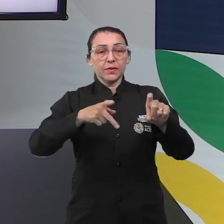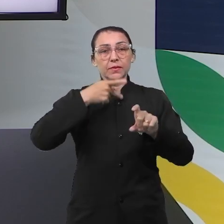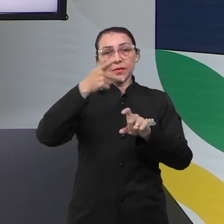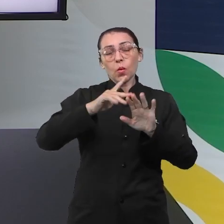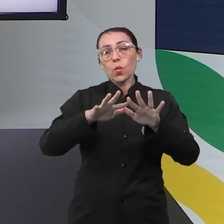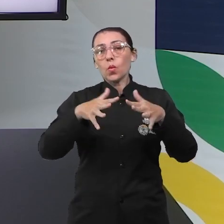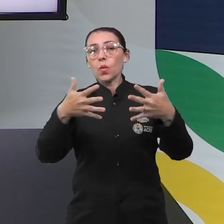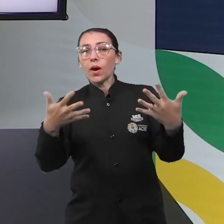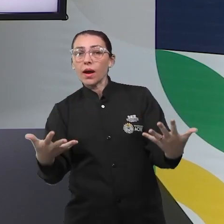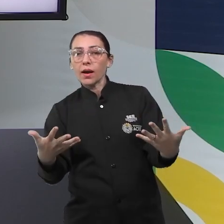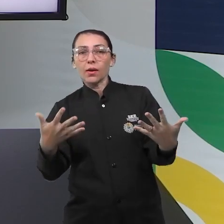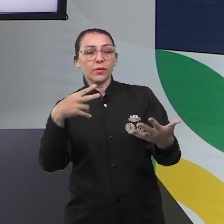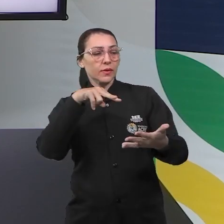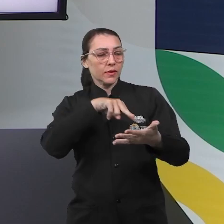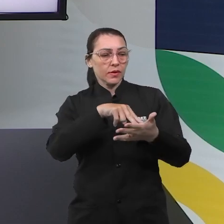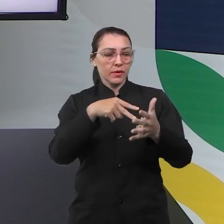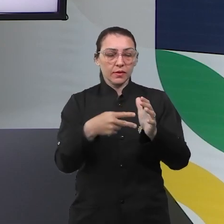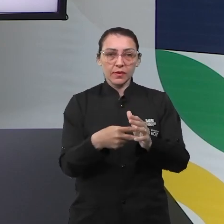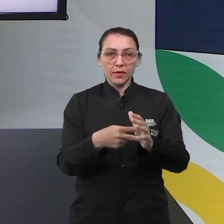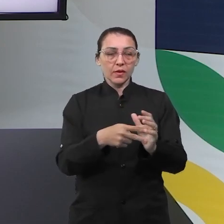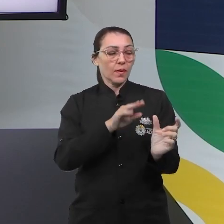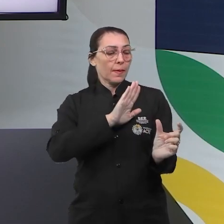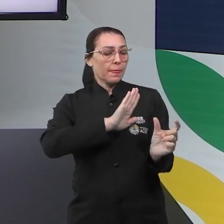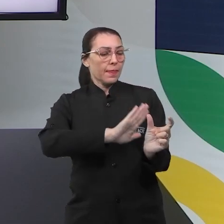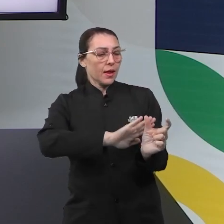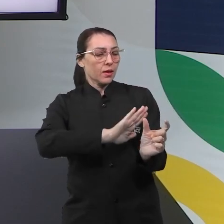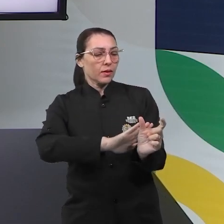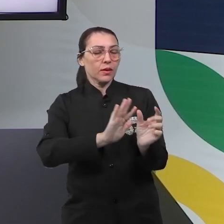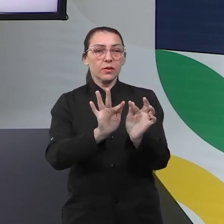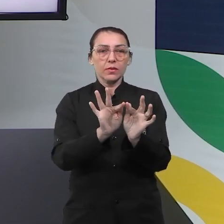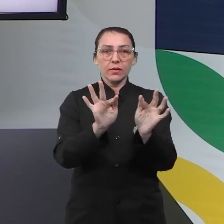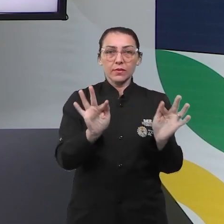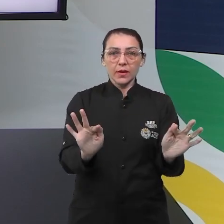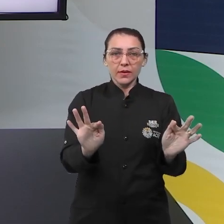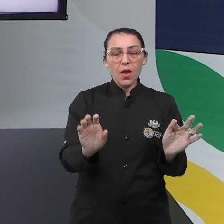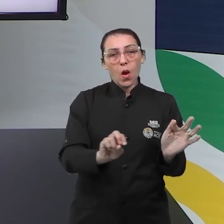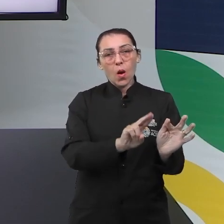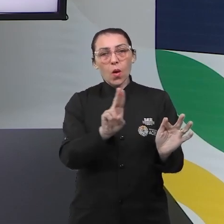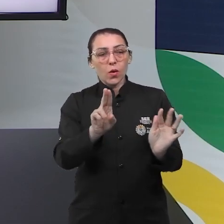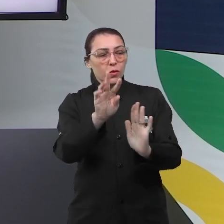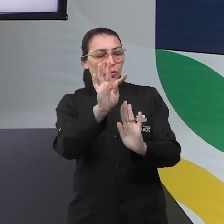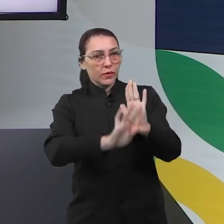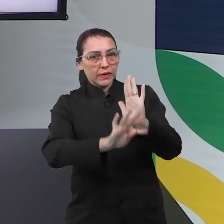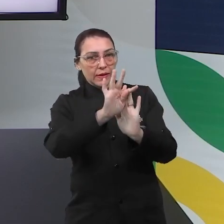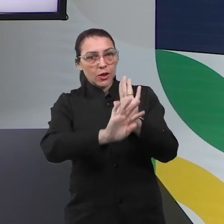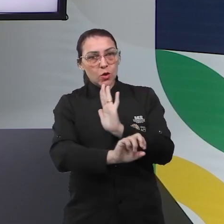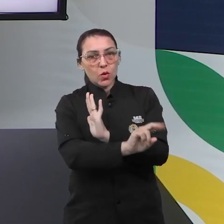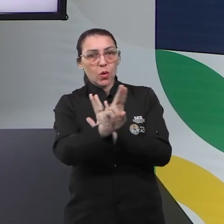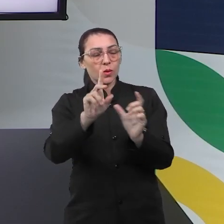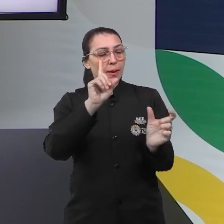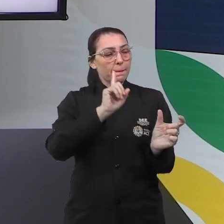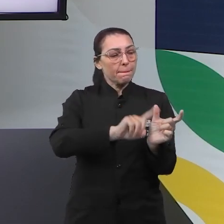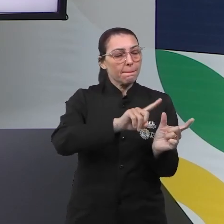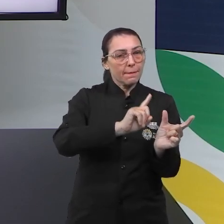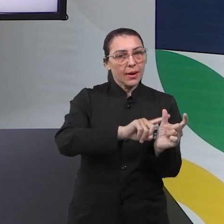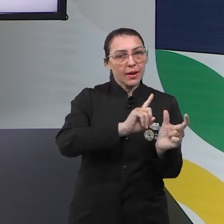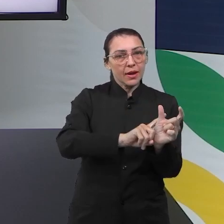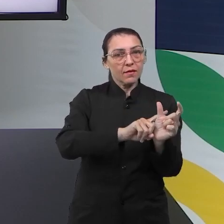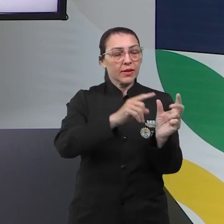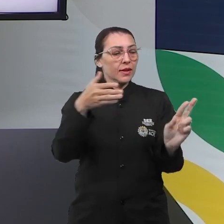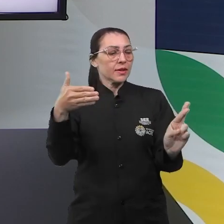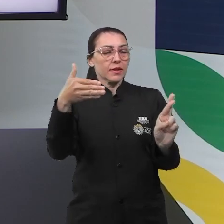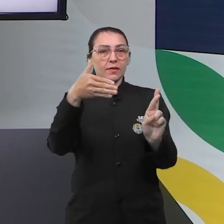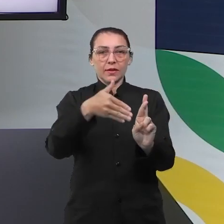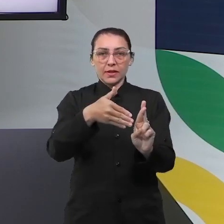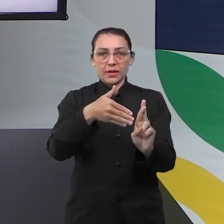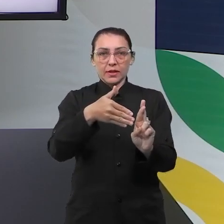qual seria o sentido denotativo da frase, ou do texto, ou da palavra, está se referindo a